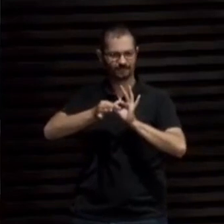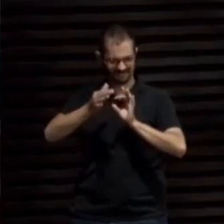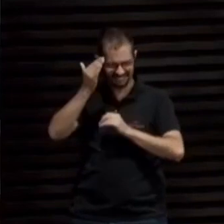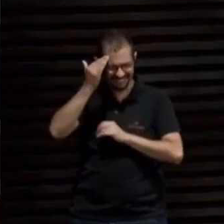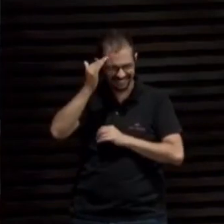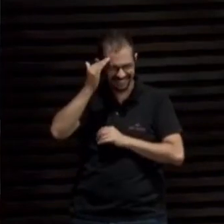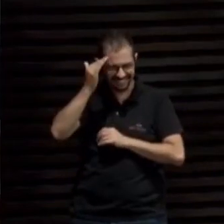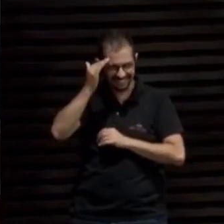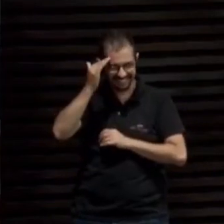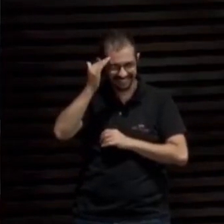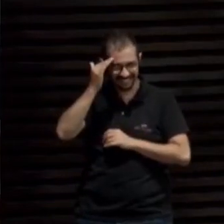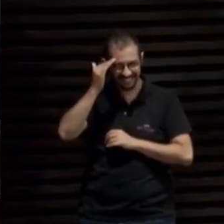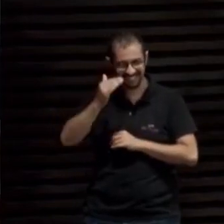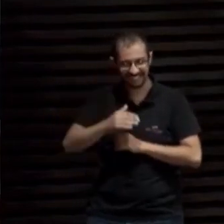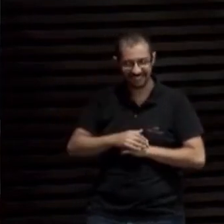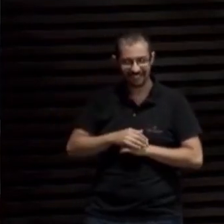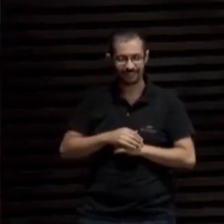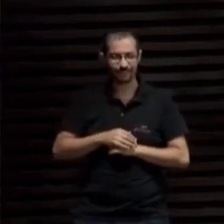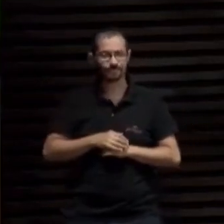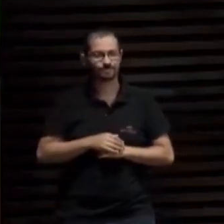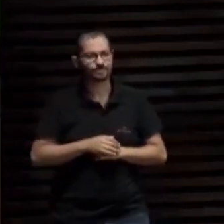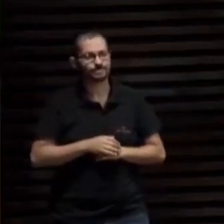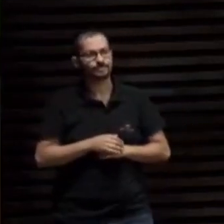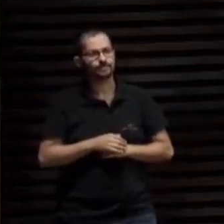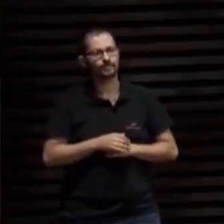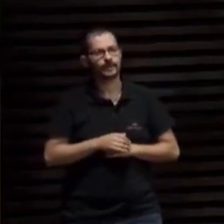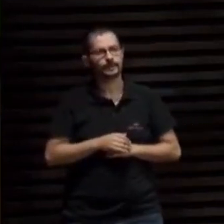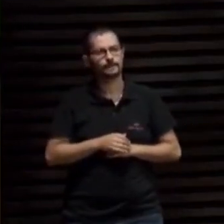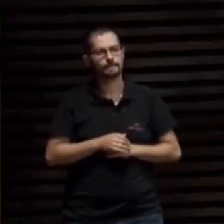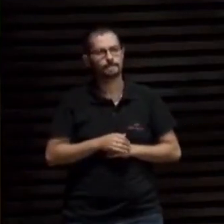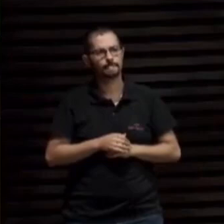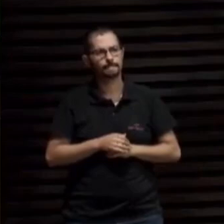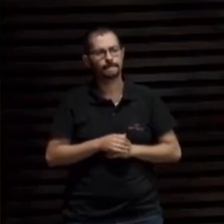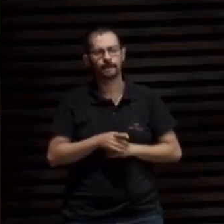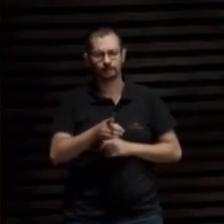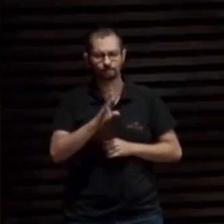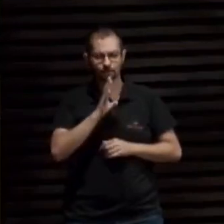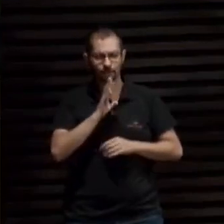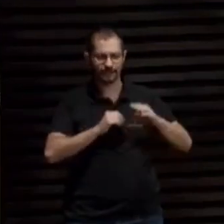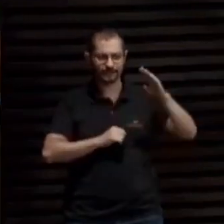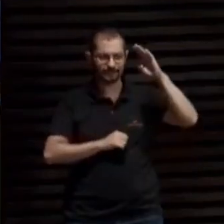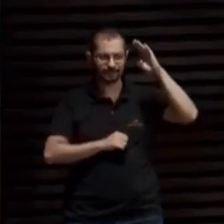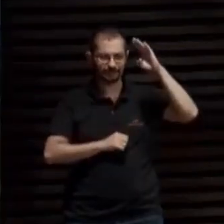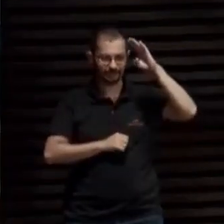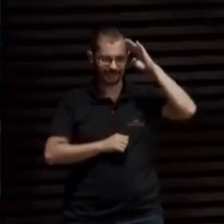de... Se bem que no exército você tem aquilo, é tão bonito, né?